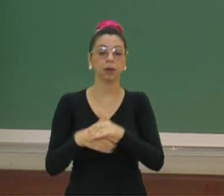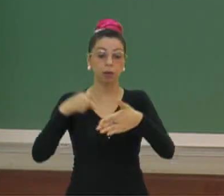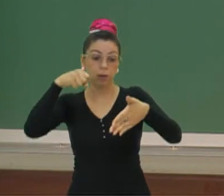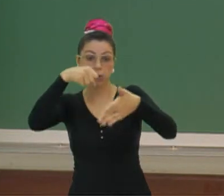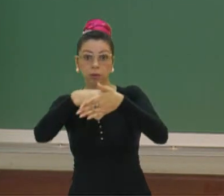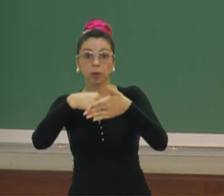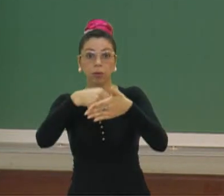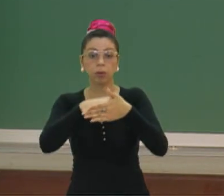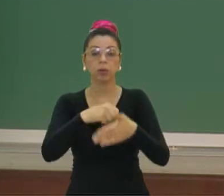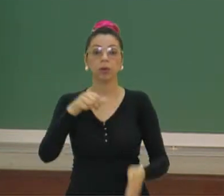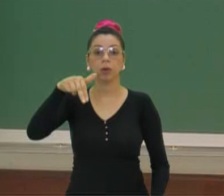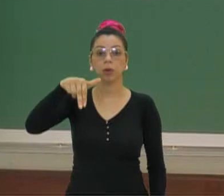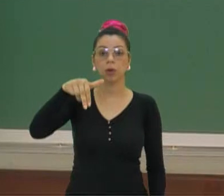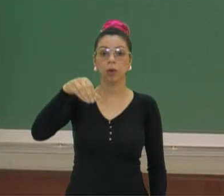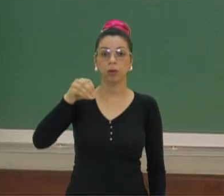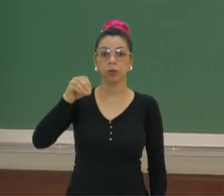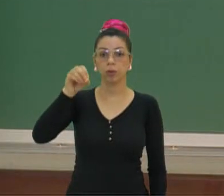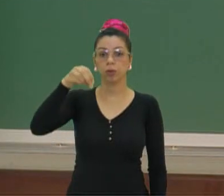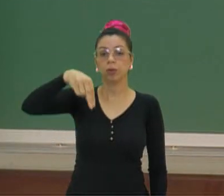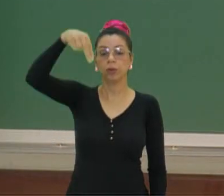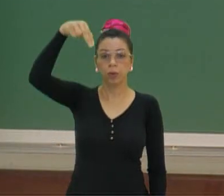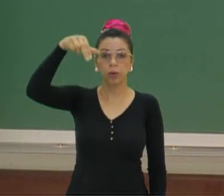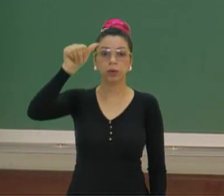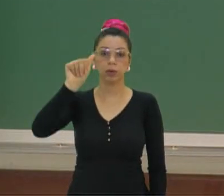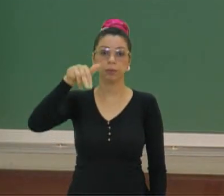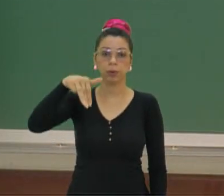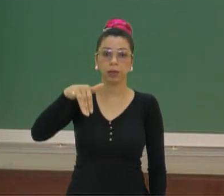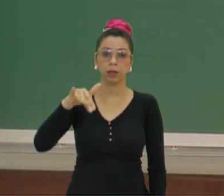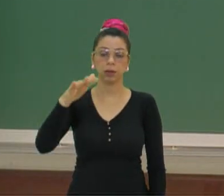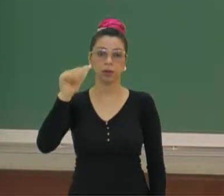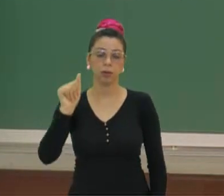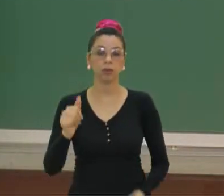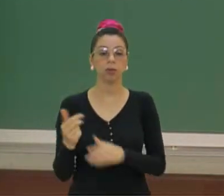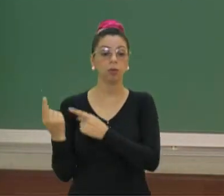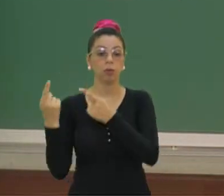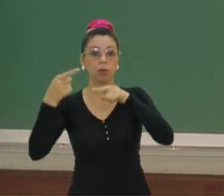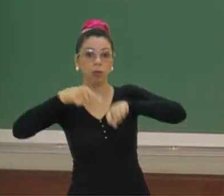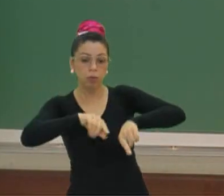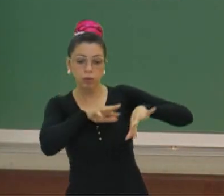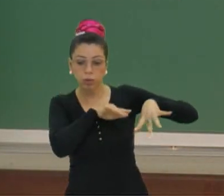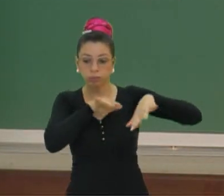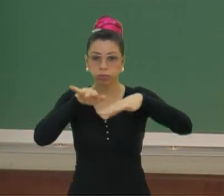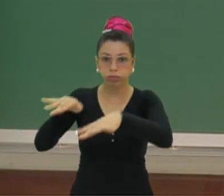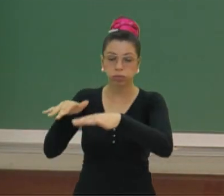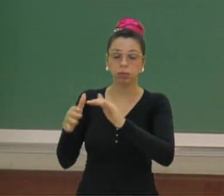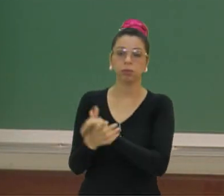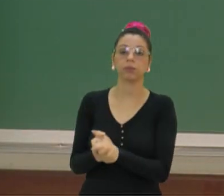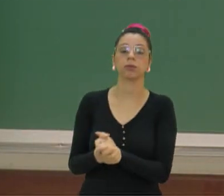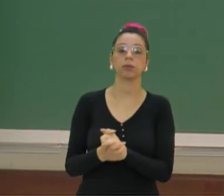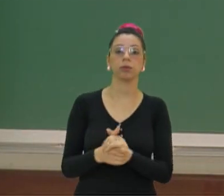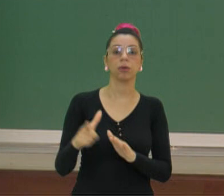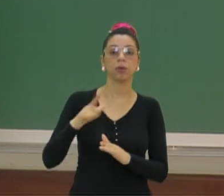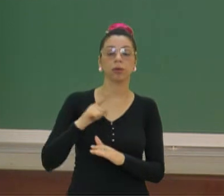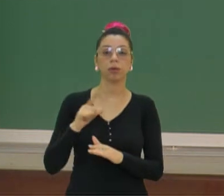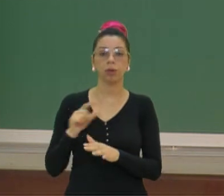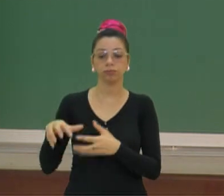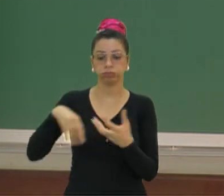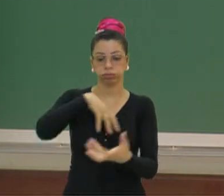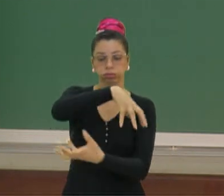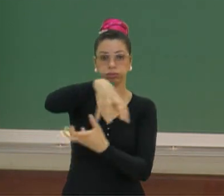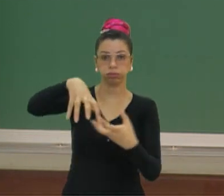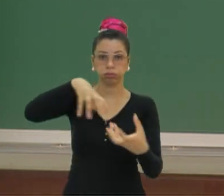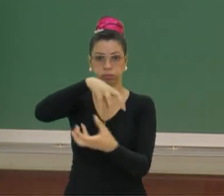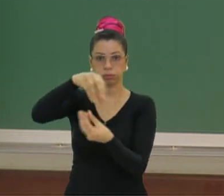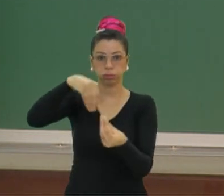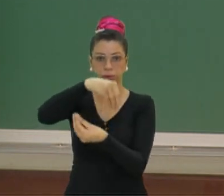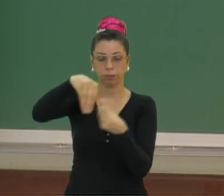dos norte-americanos contra uma recolonização, se insere no desejo norte-americano de ter a hegemonia sobre o